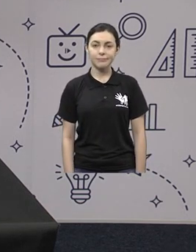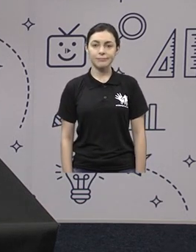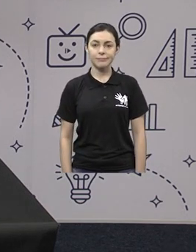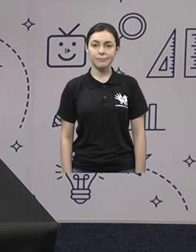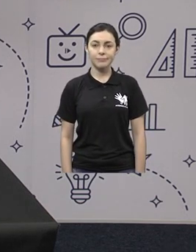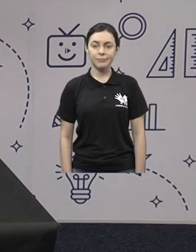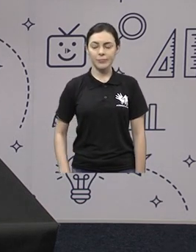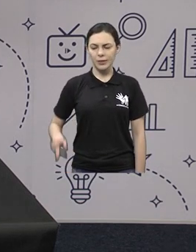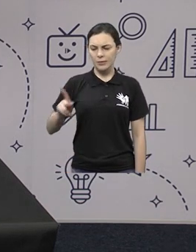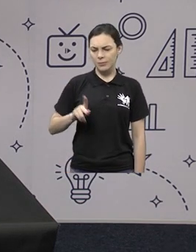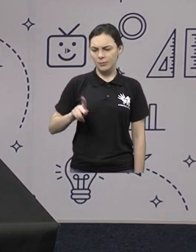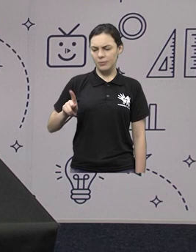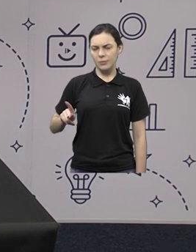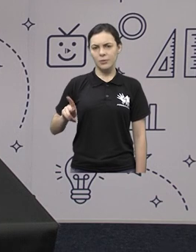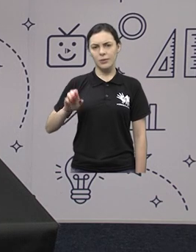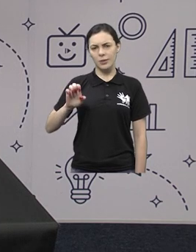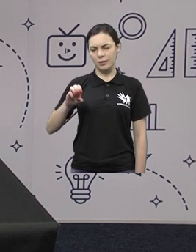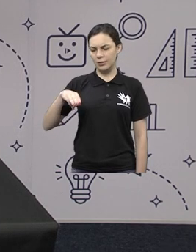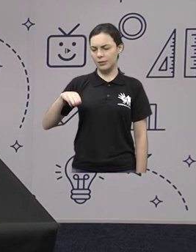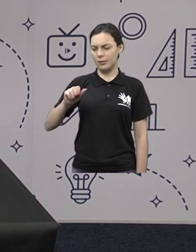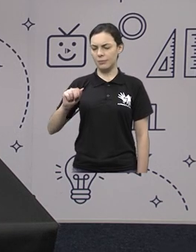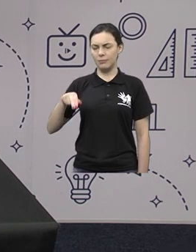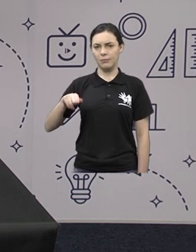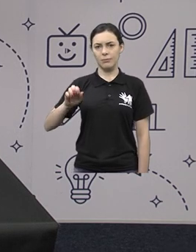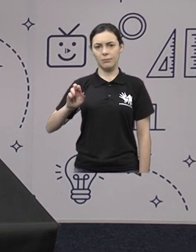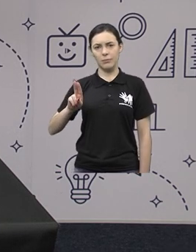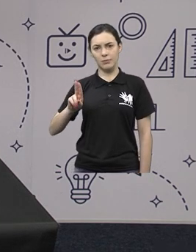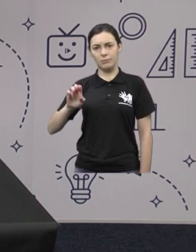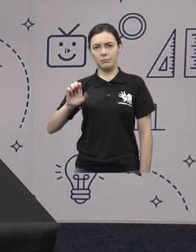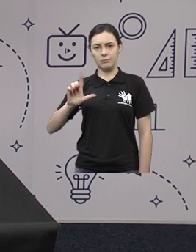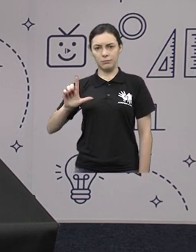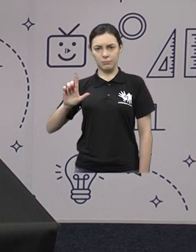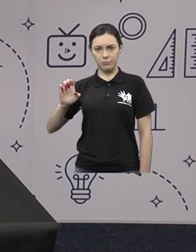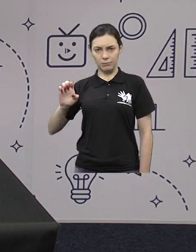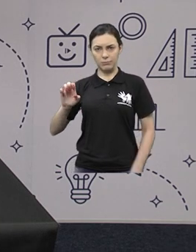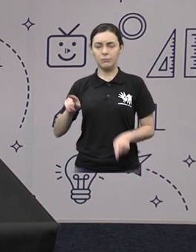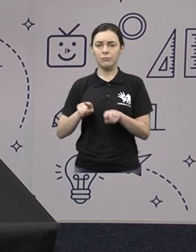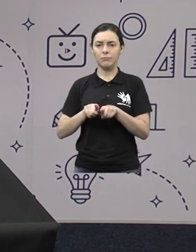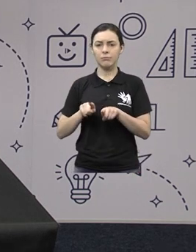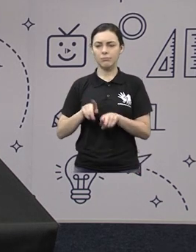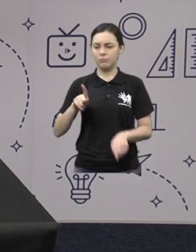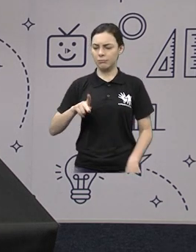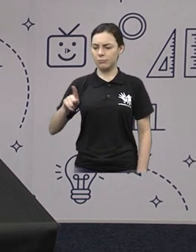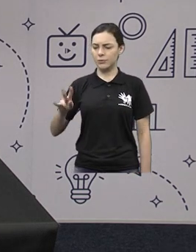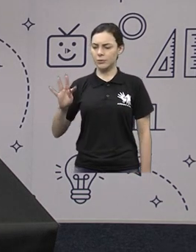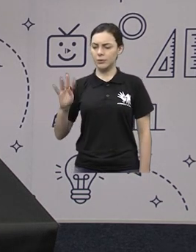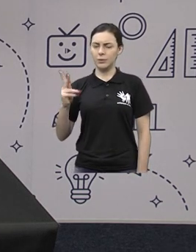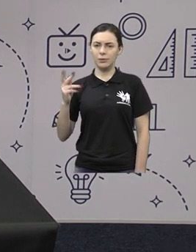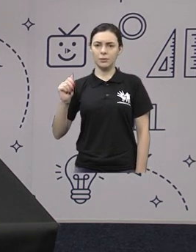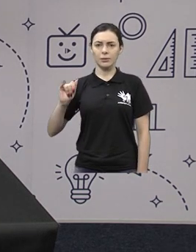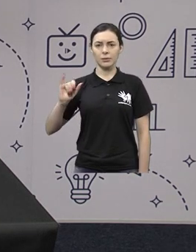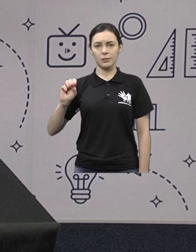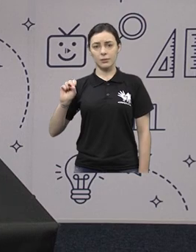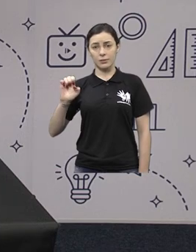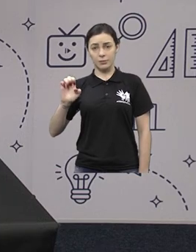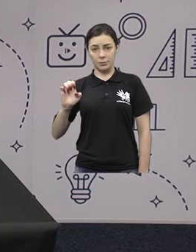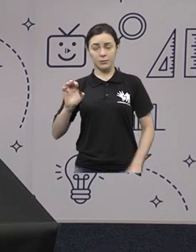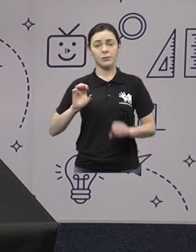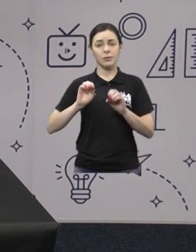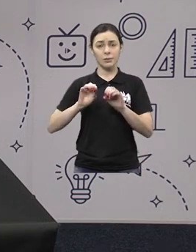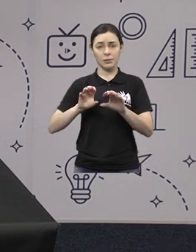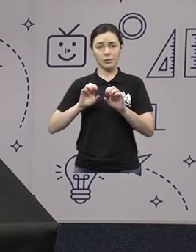As professoras Emanuele e Thaís trouxeram para vocês um